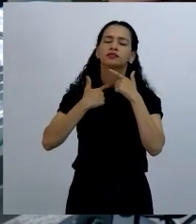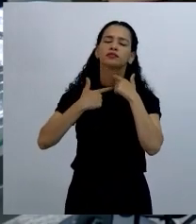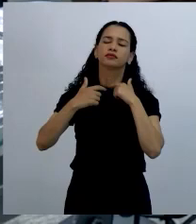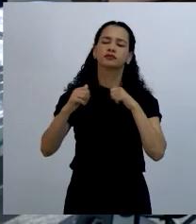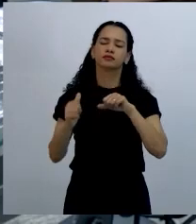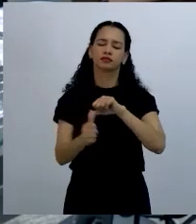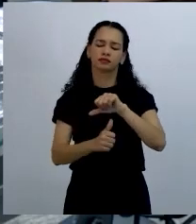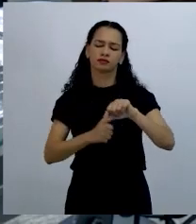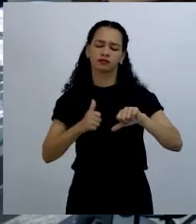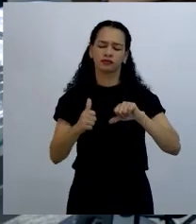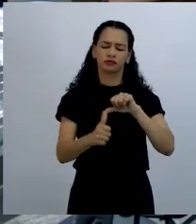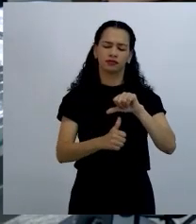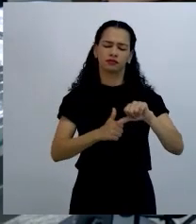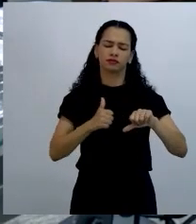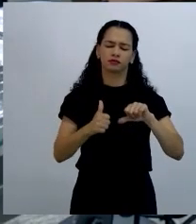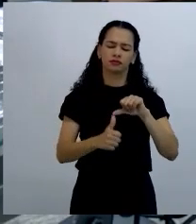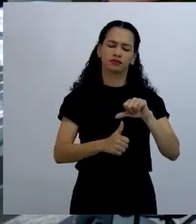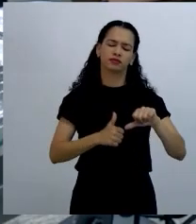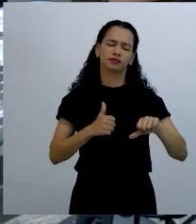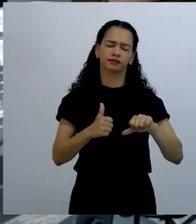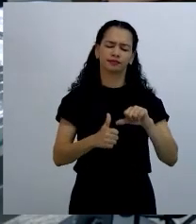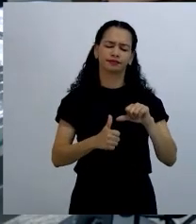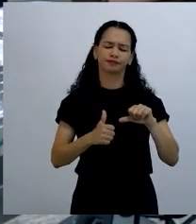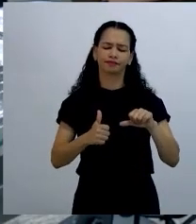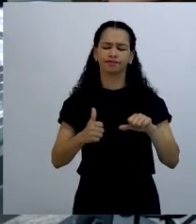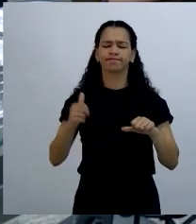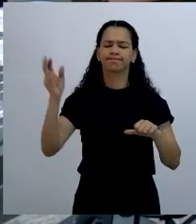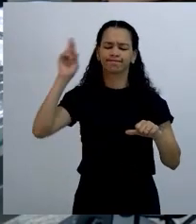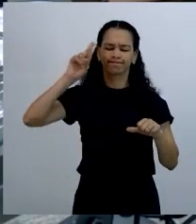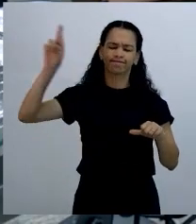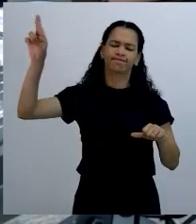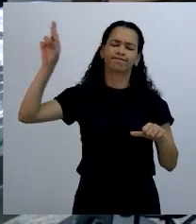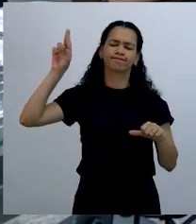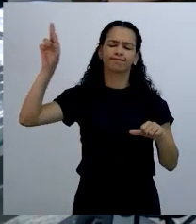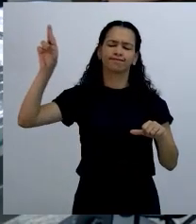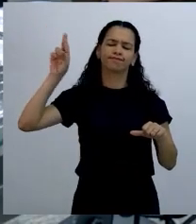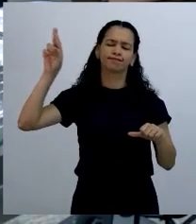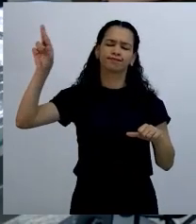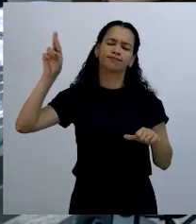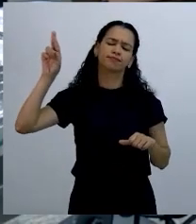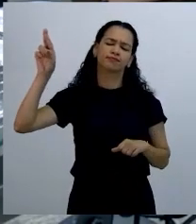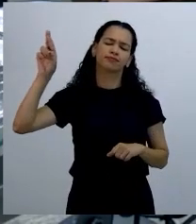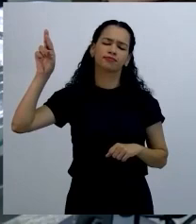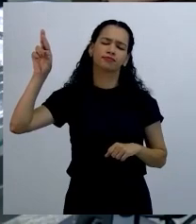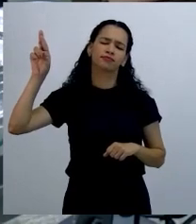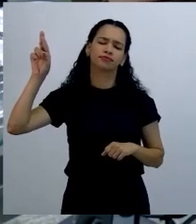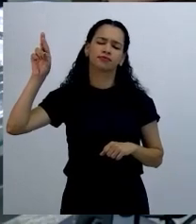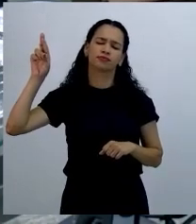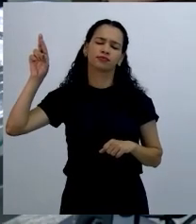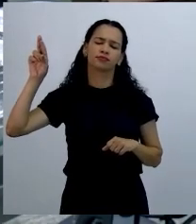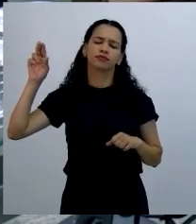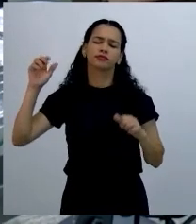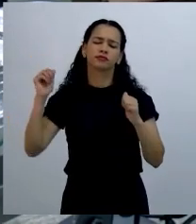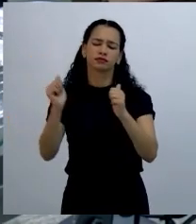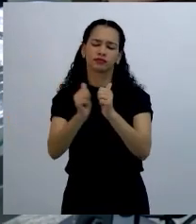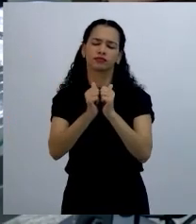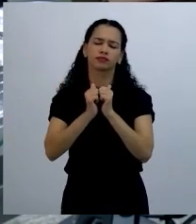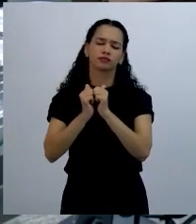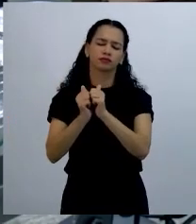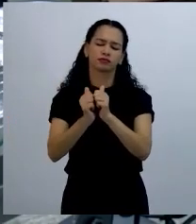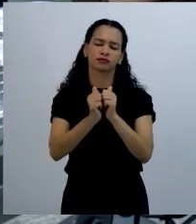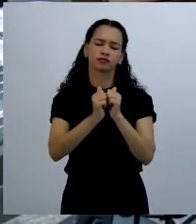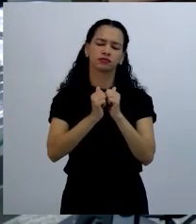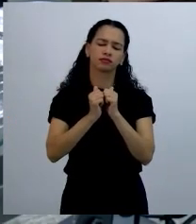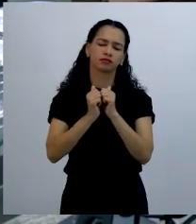um tempo de preparação para juntos celebrarmos um memorial de um Deus que não desiste de nos amar